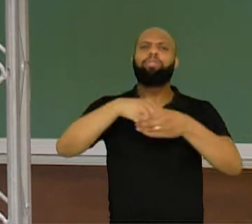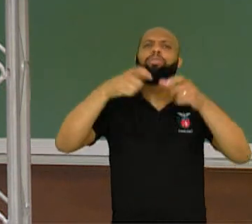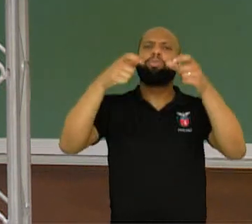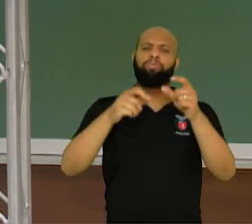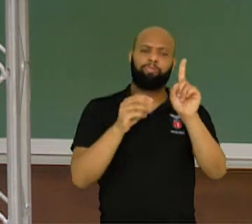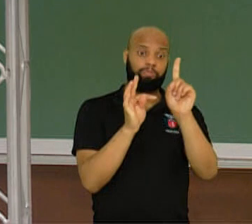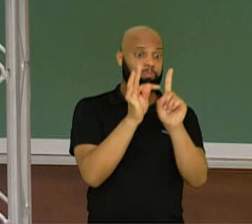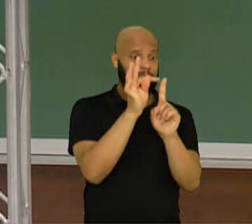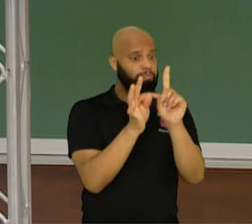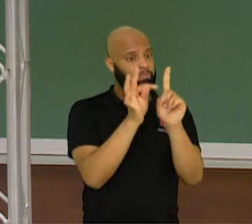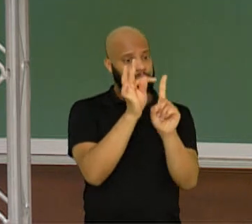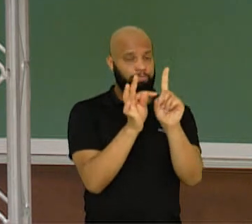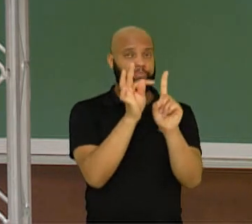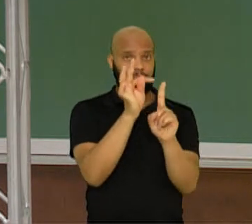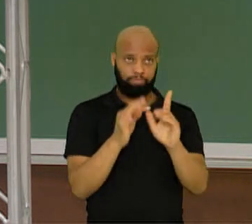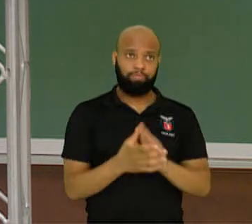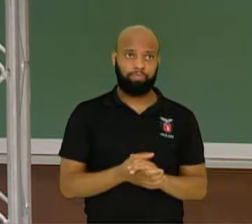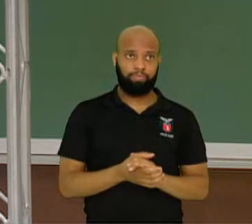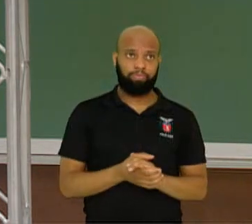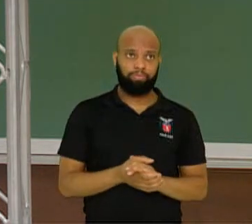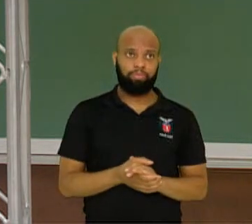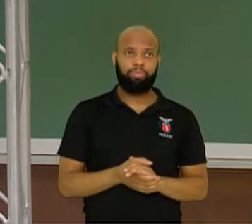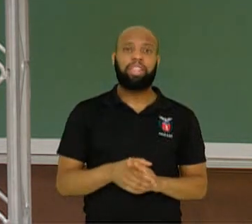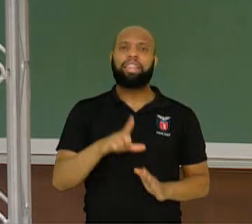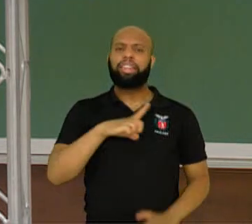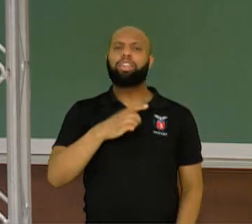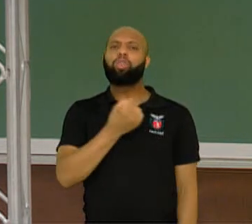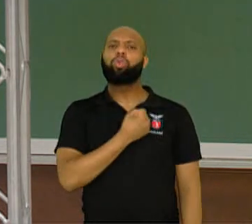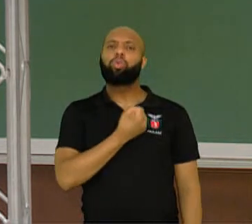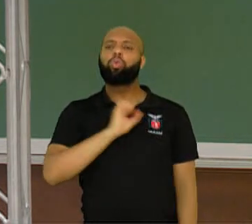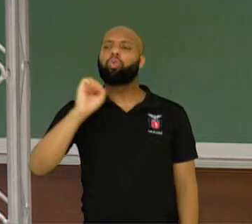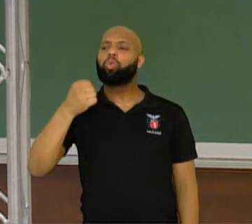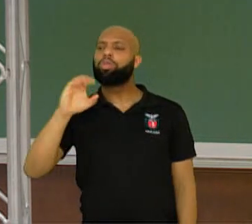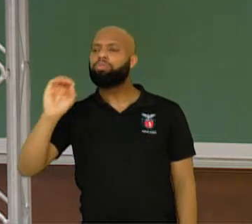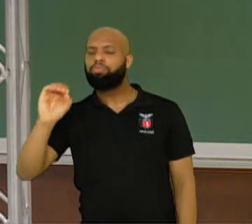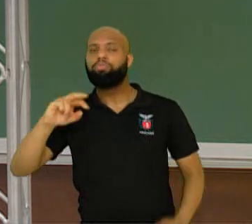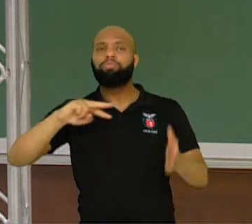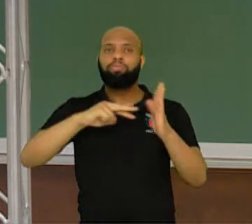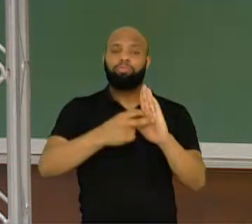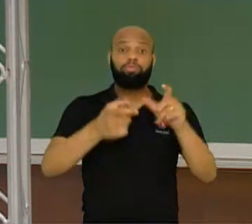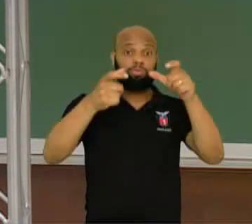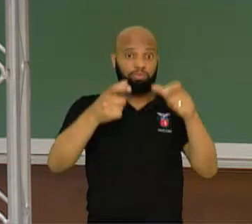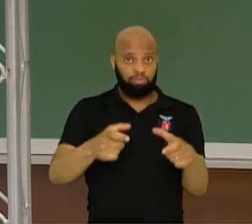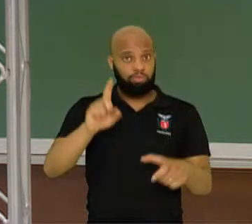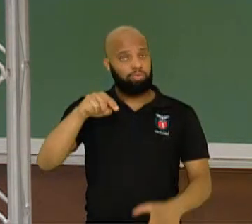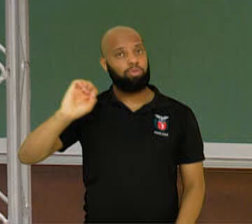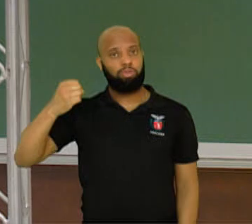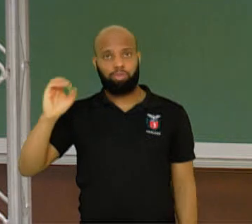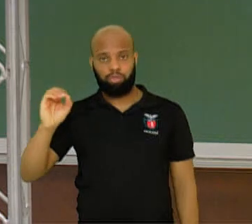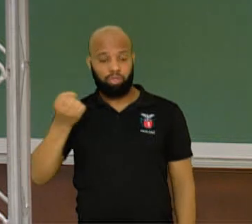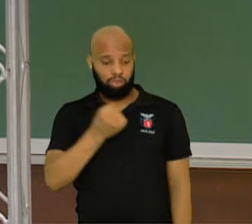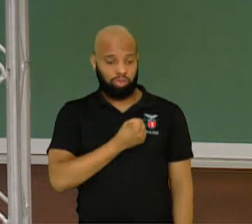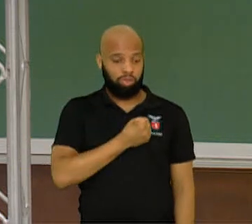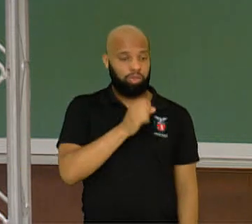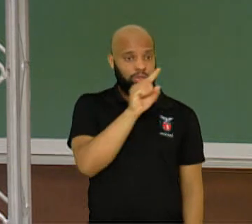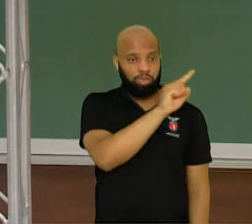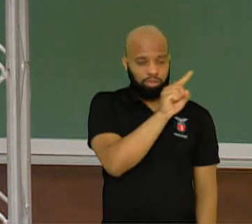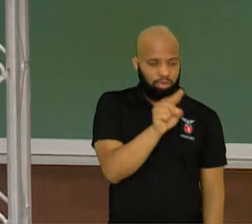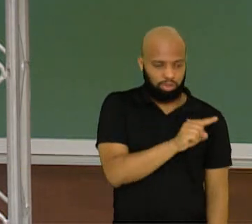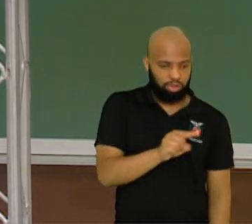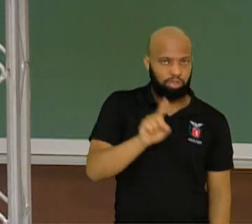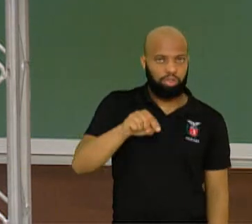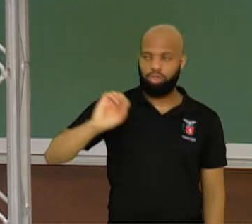fica na posição 80 da tabela periódica. Significa que o seu número atômico é 80, ou seja,